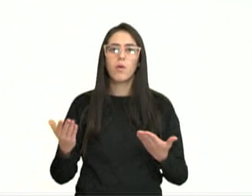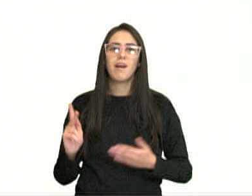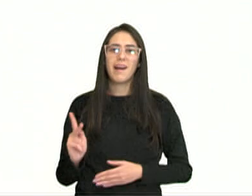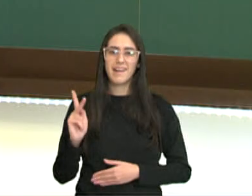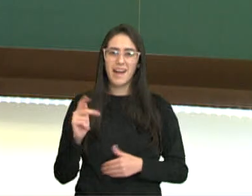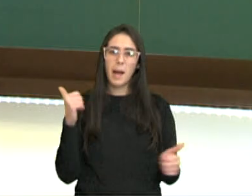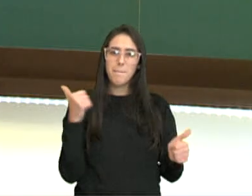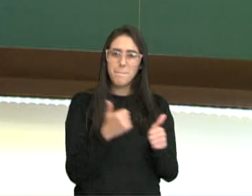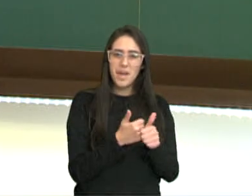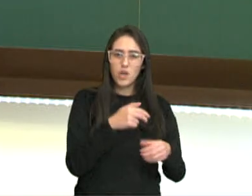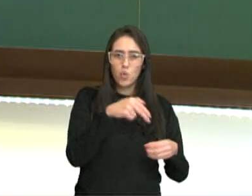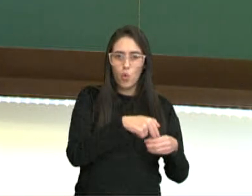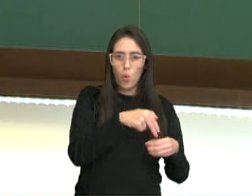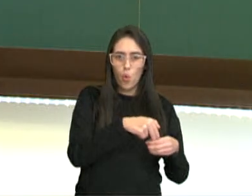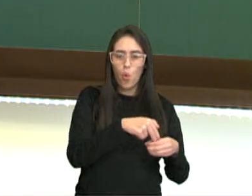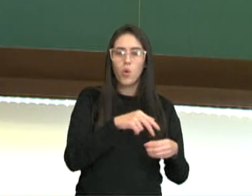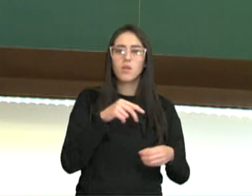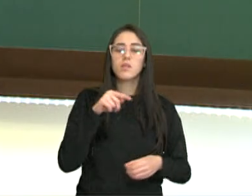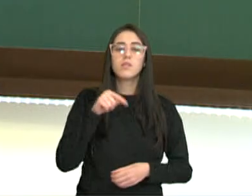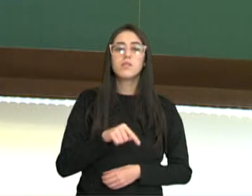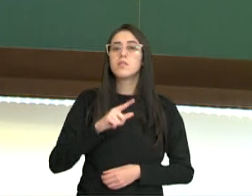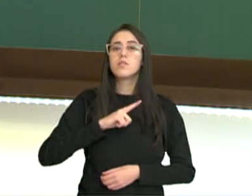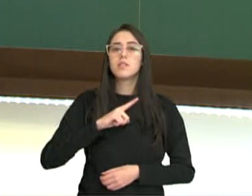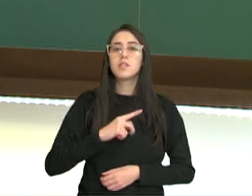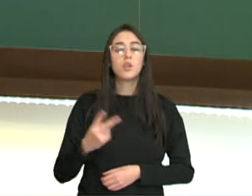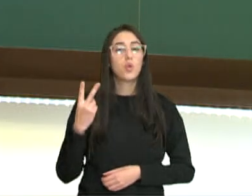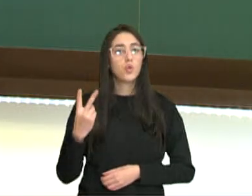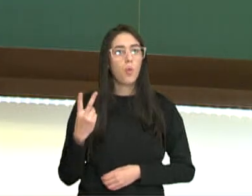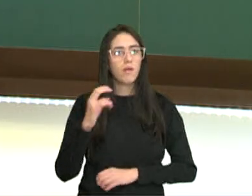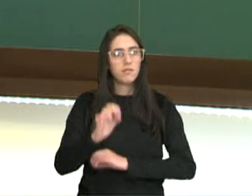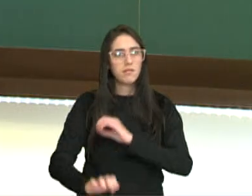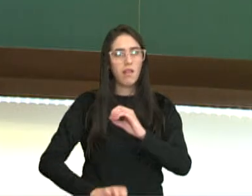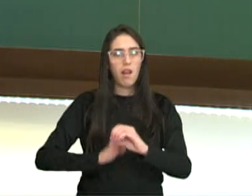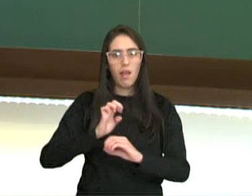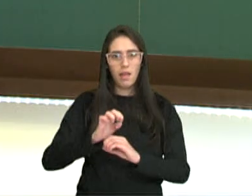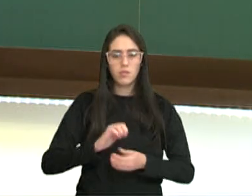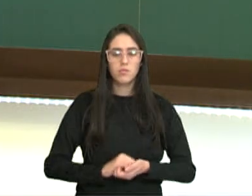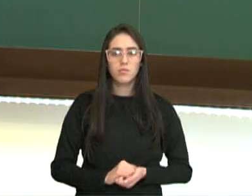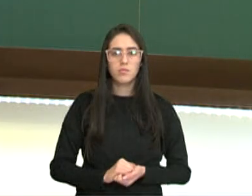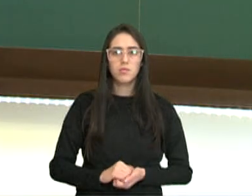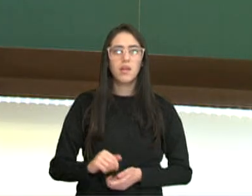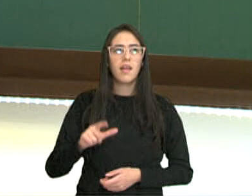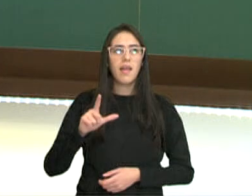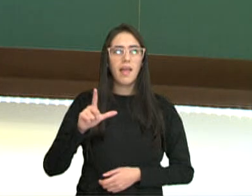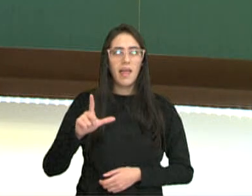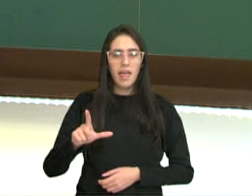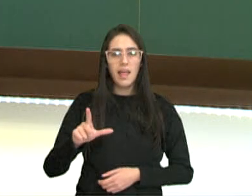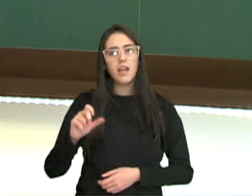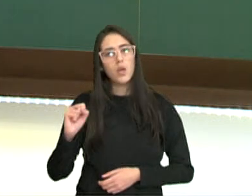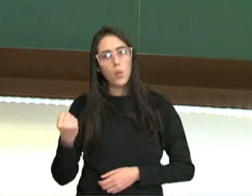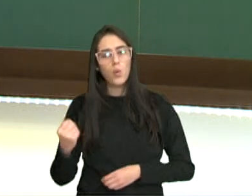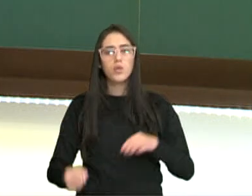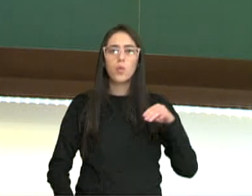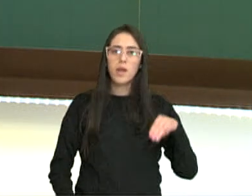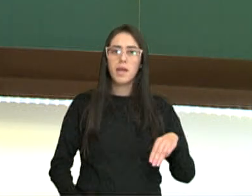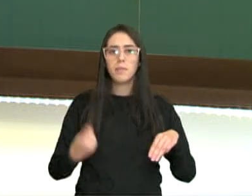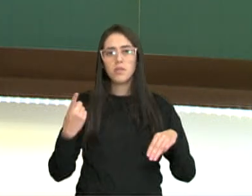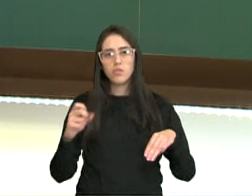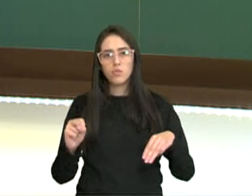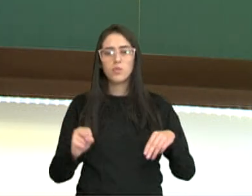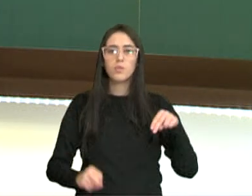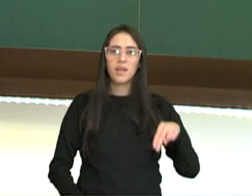mais próxima do núcleo, nós podemos ter no máximo 2 elétrons. Na camada L, 8, na M, 18, na